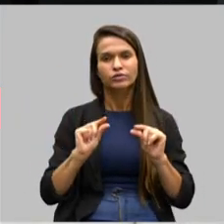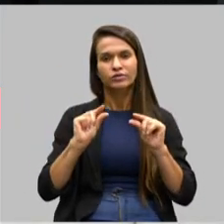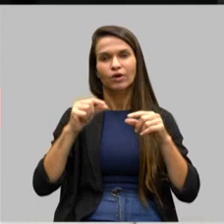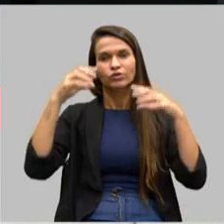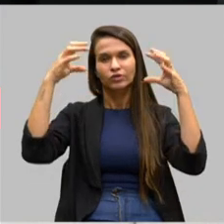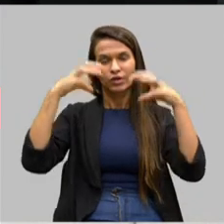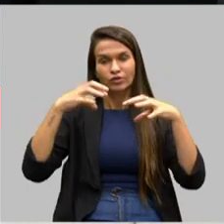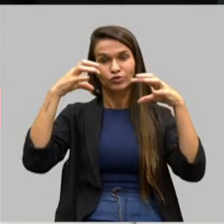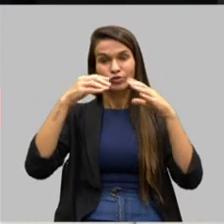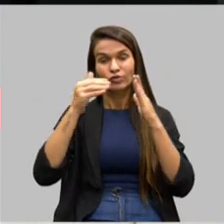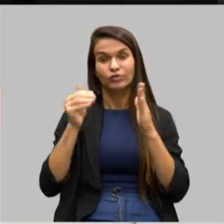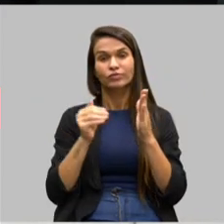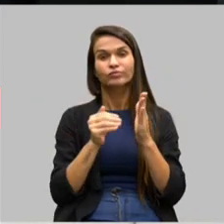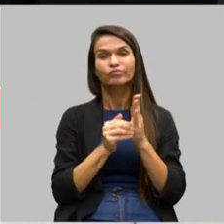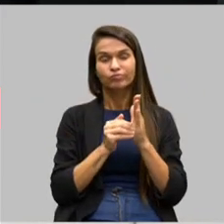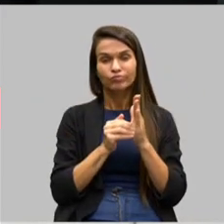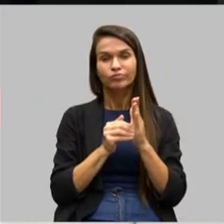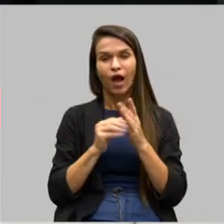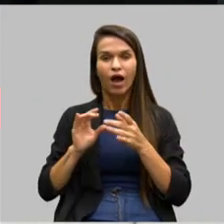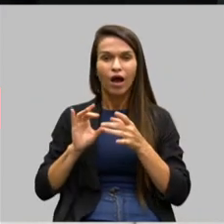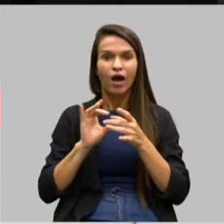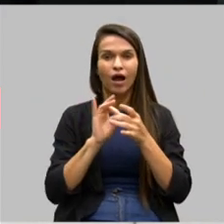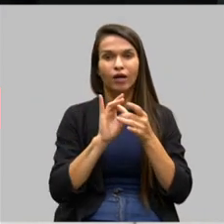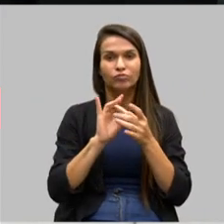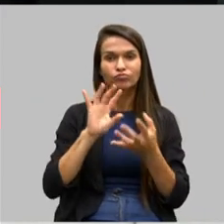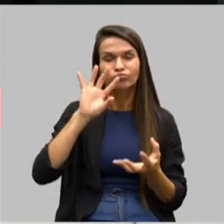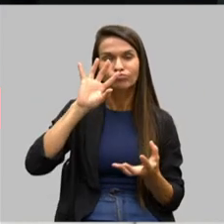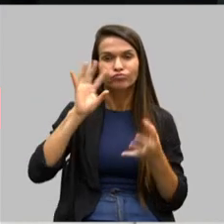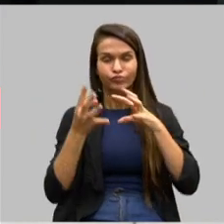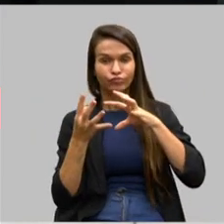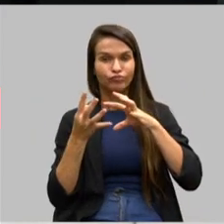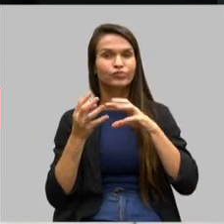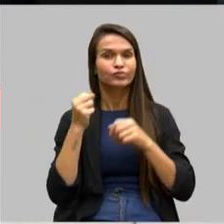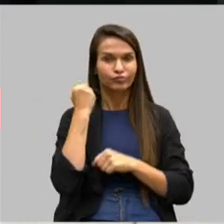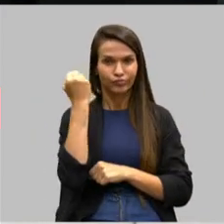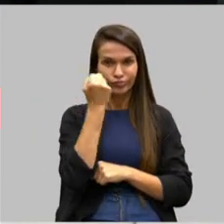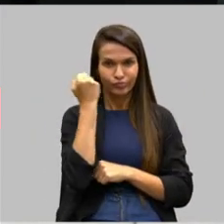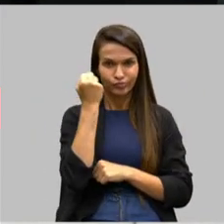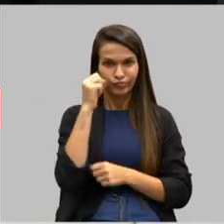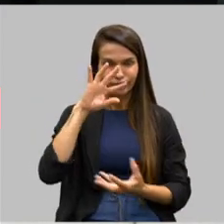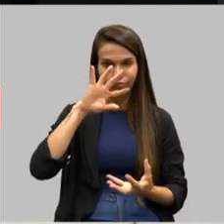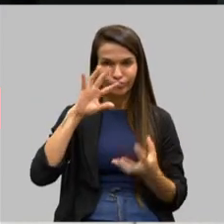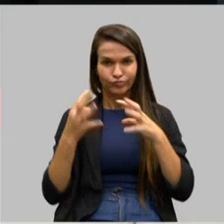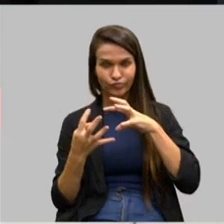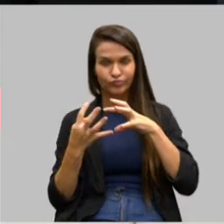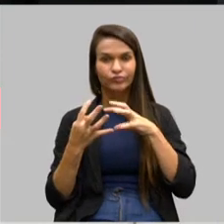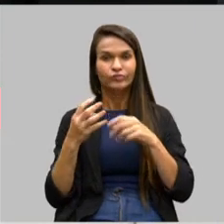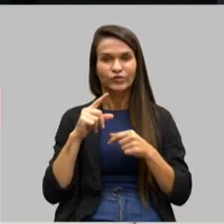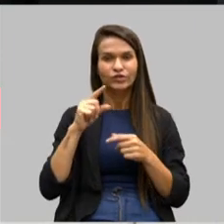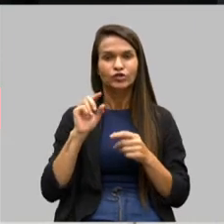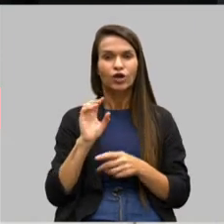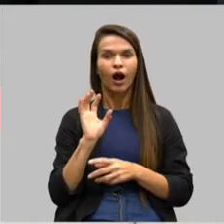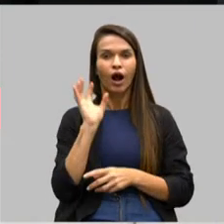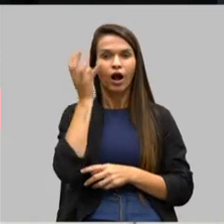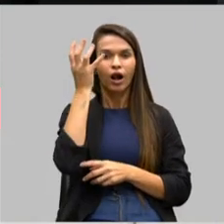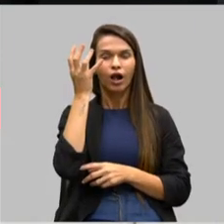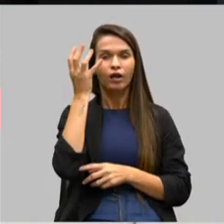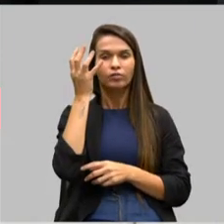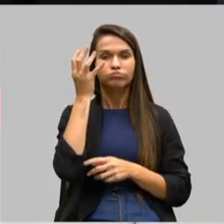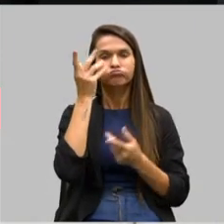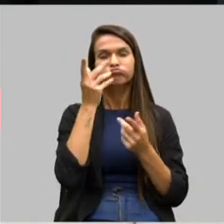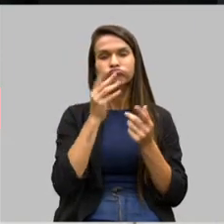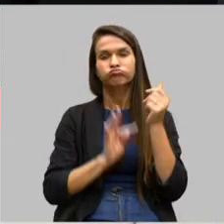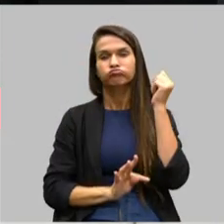isso também atrelado a eventos extremos. Eventos extremos de tempo e clima. Por que que